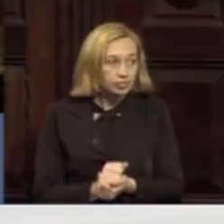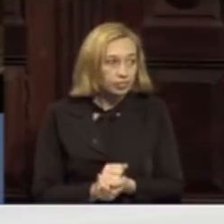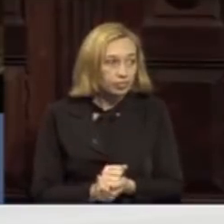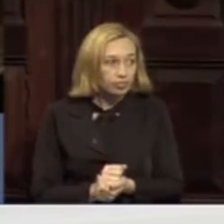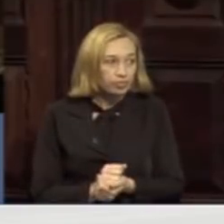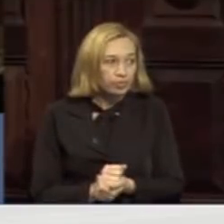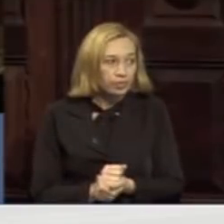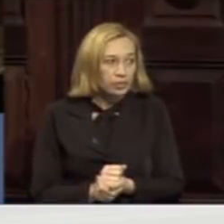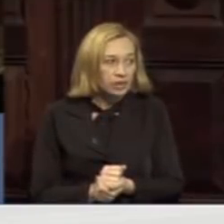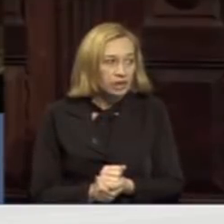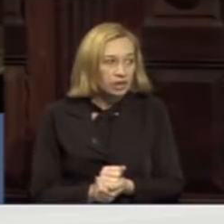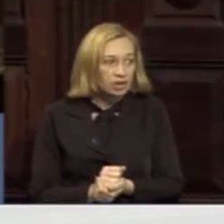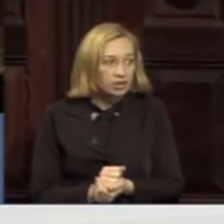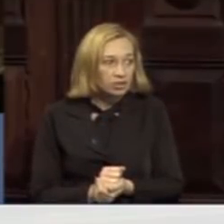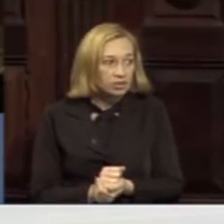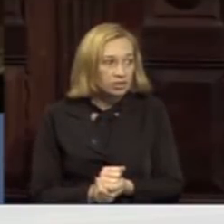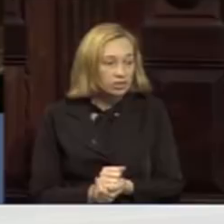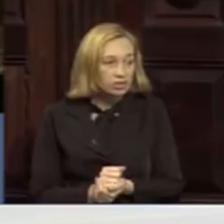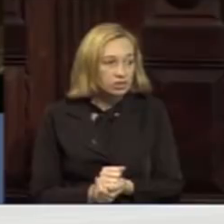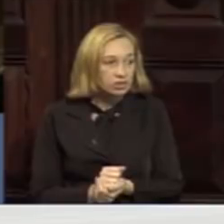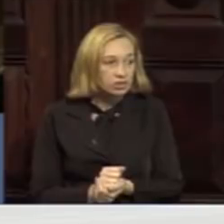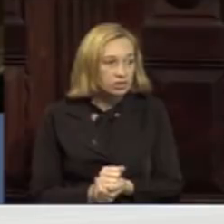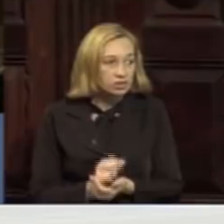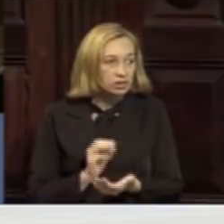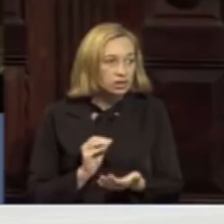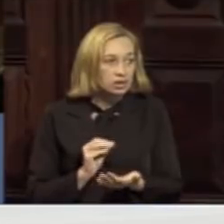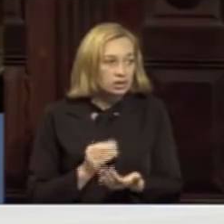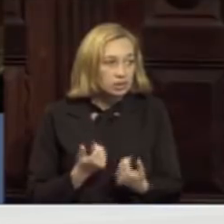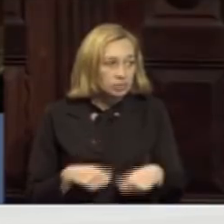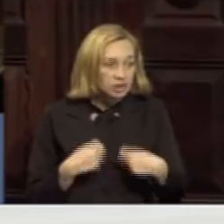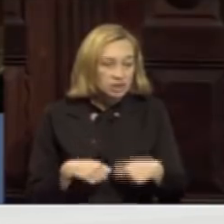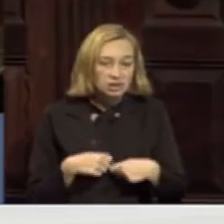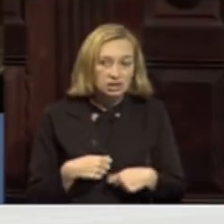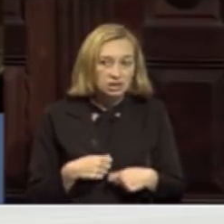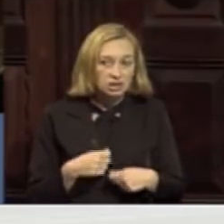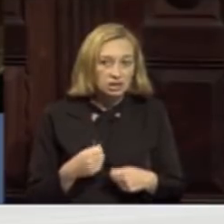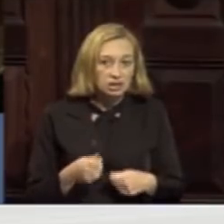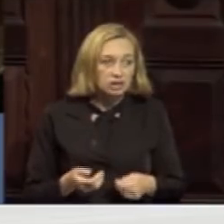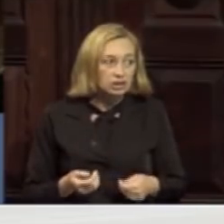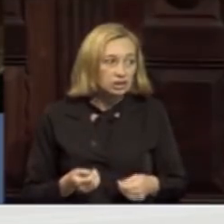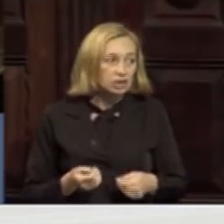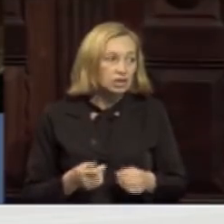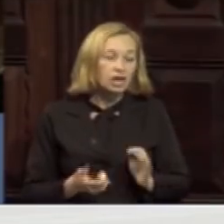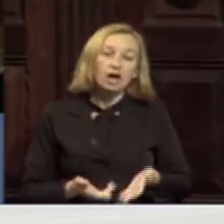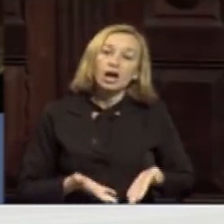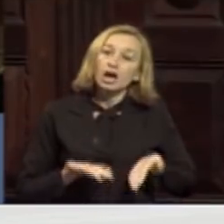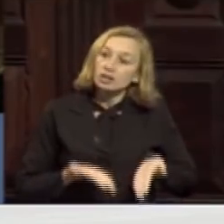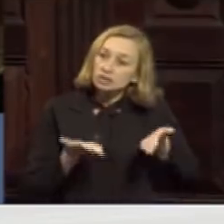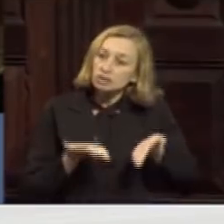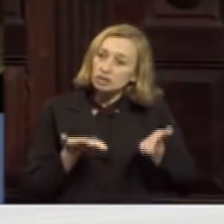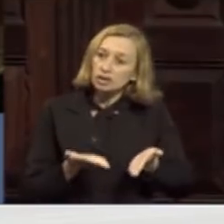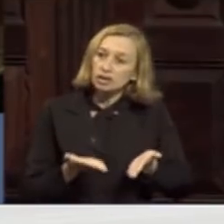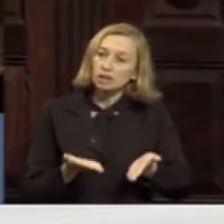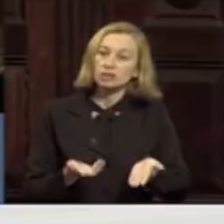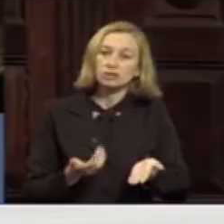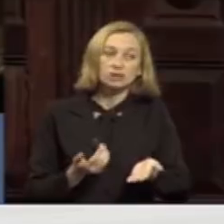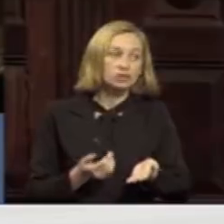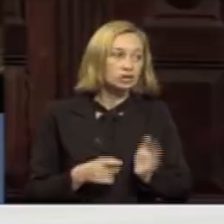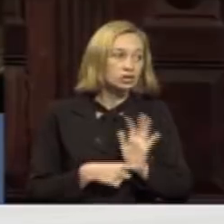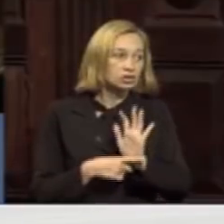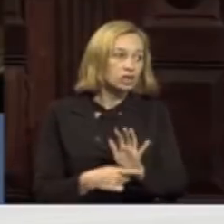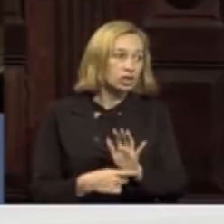far-se uma transição, um instrumento formal de transição, uma cessão desses profissionais da FAETEC para a UENF, e aí volto a dizer,